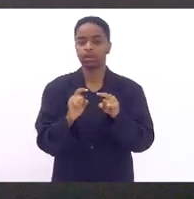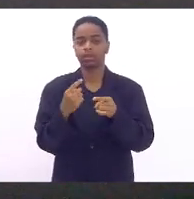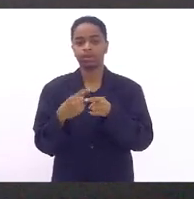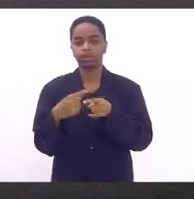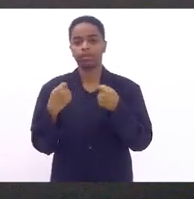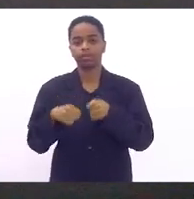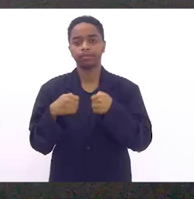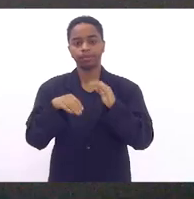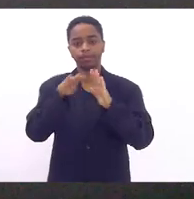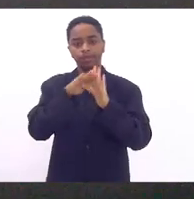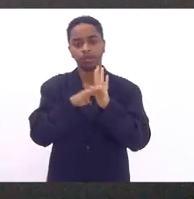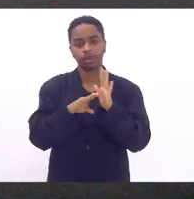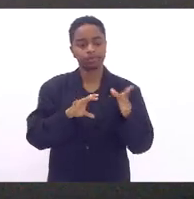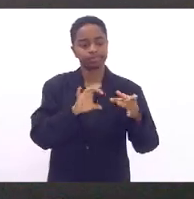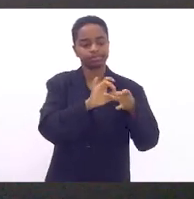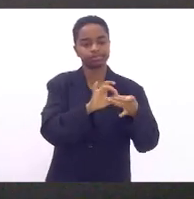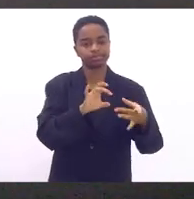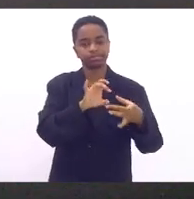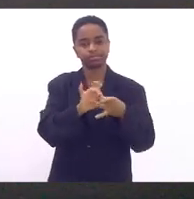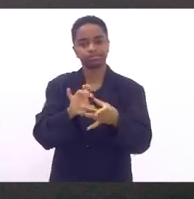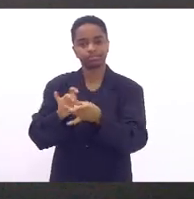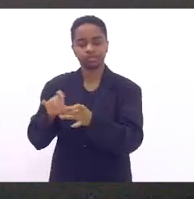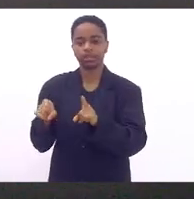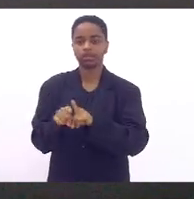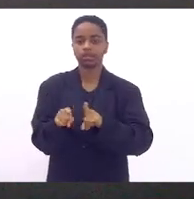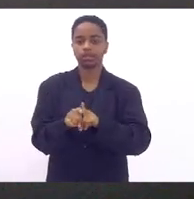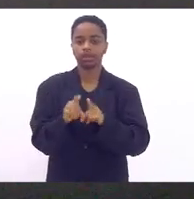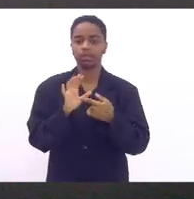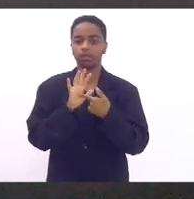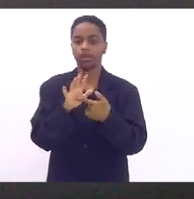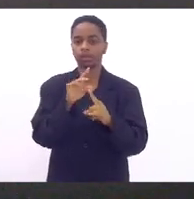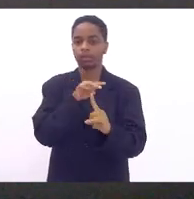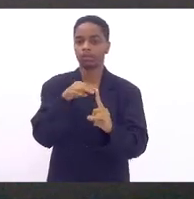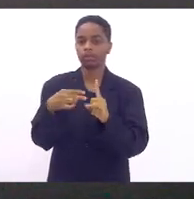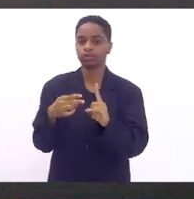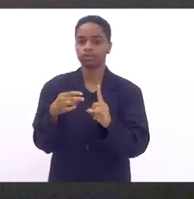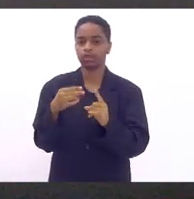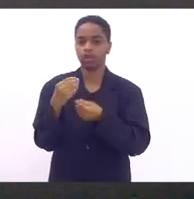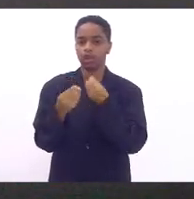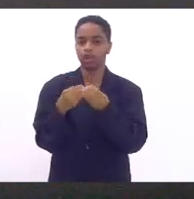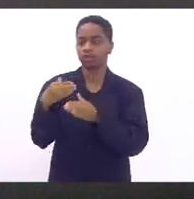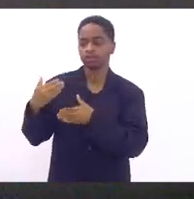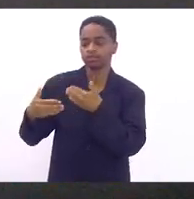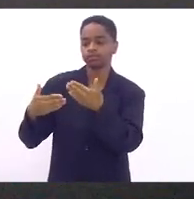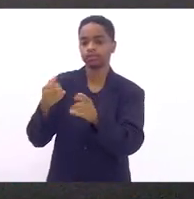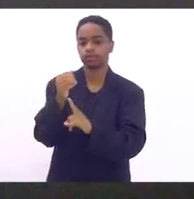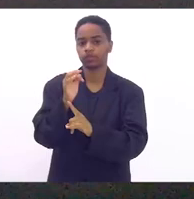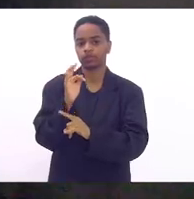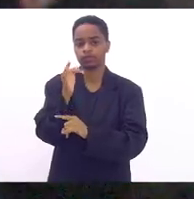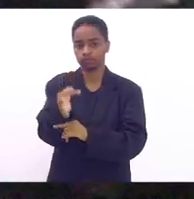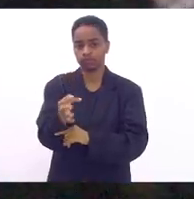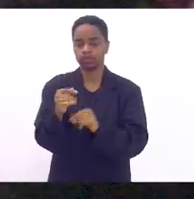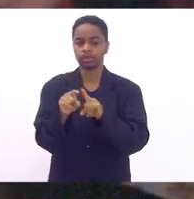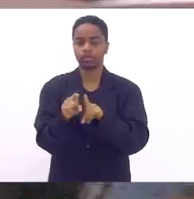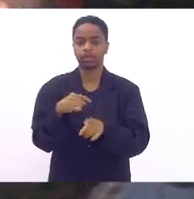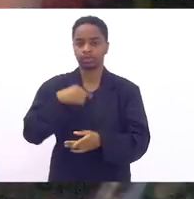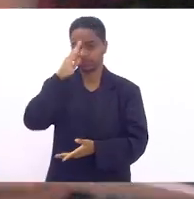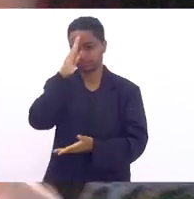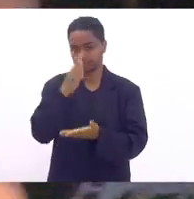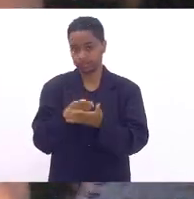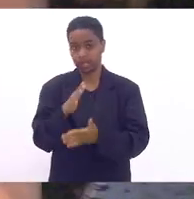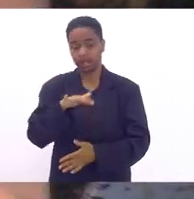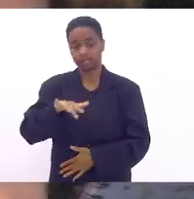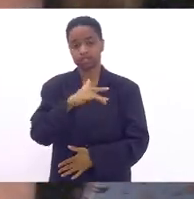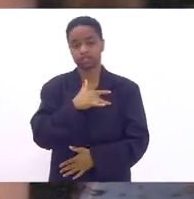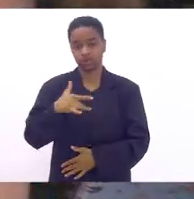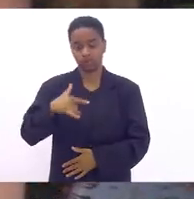aglutinadores e de que Tragam uma perspectiva de futuro né e eu acho que a saúde pode pela infraestrutura